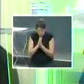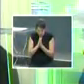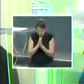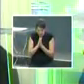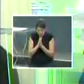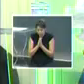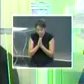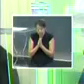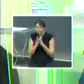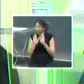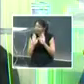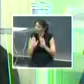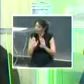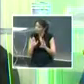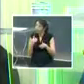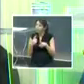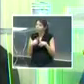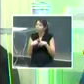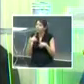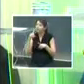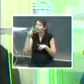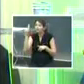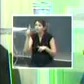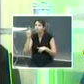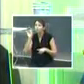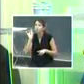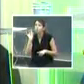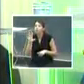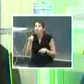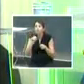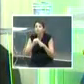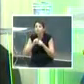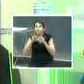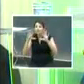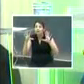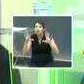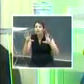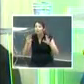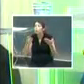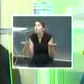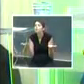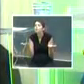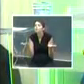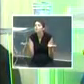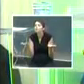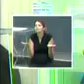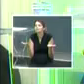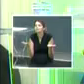opera quando as forças do homem se acabam.